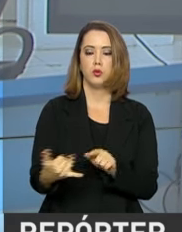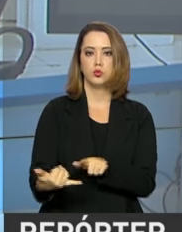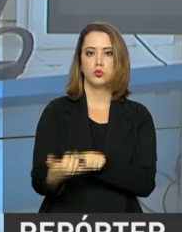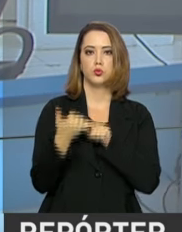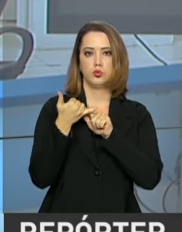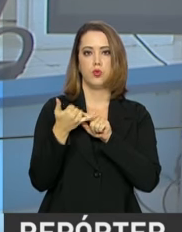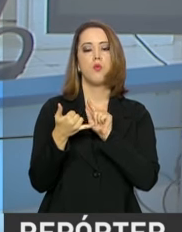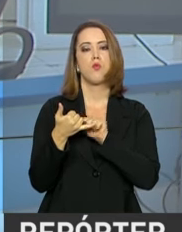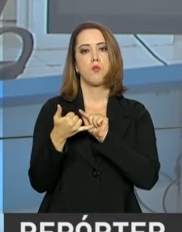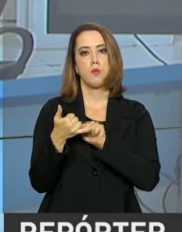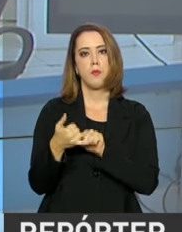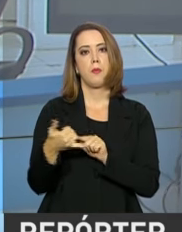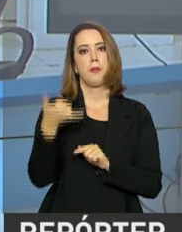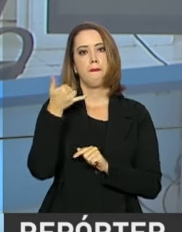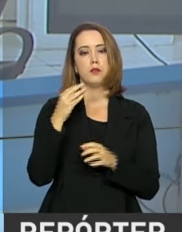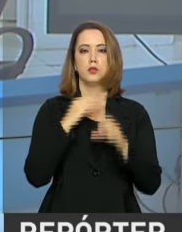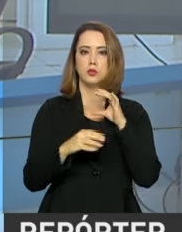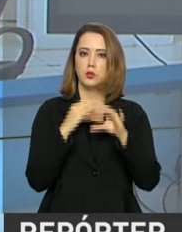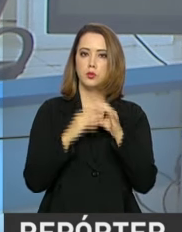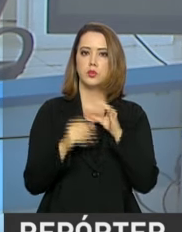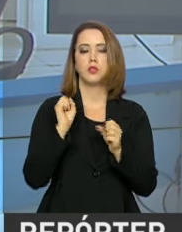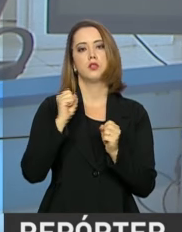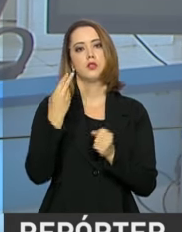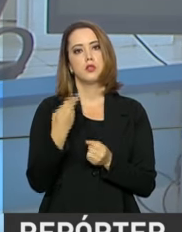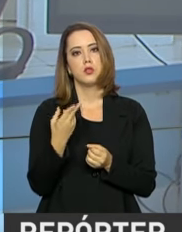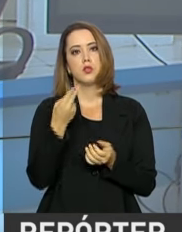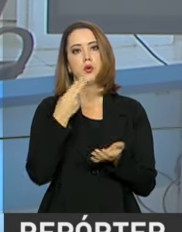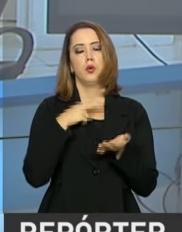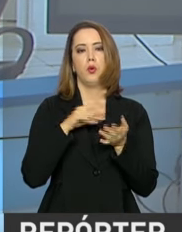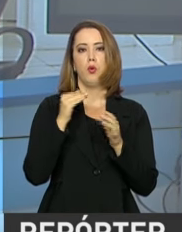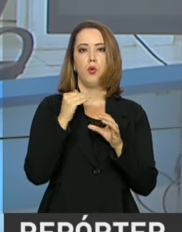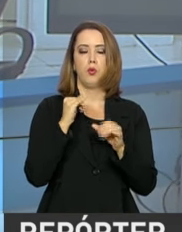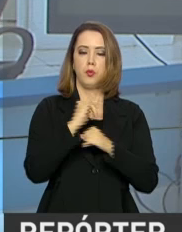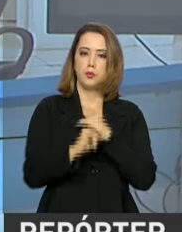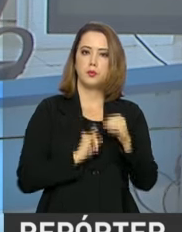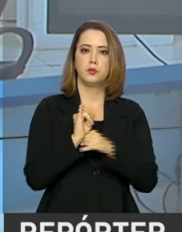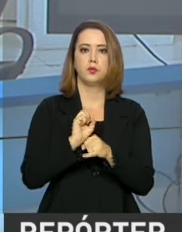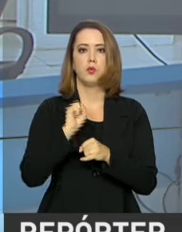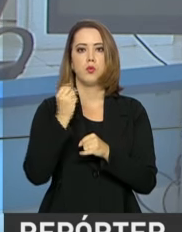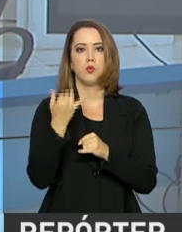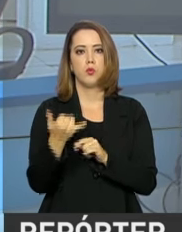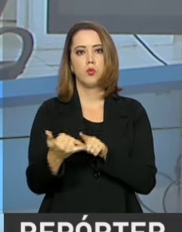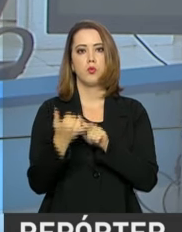ANEEL pelo telefone 167, pelo portal da agência ou pelo telefone